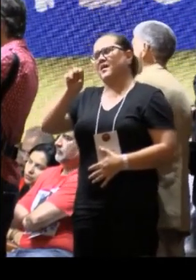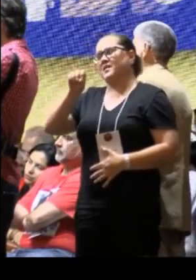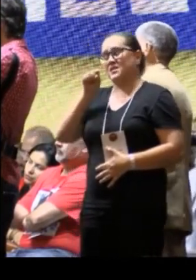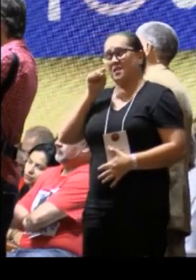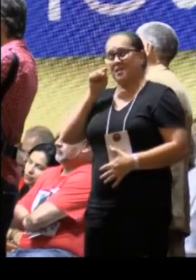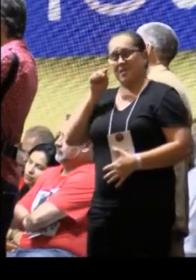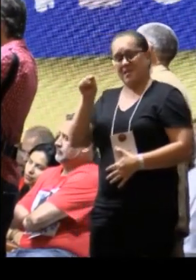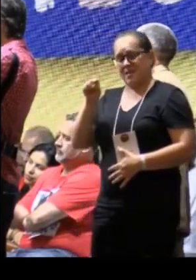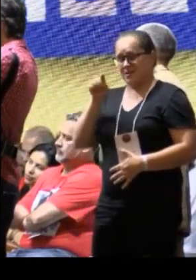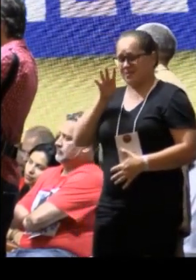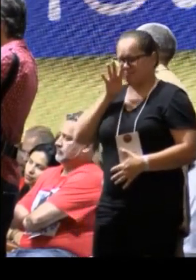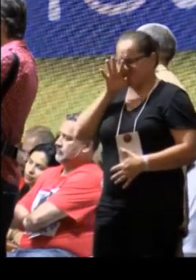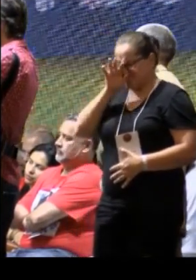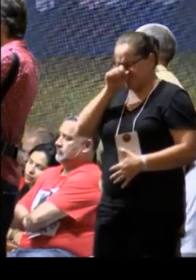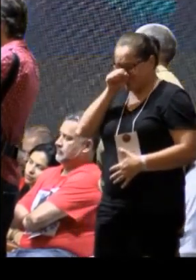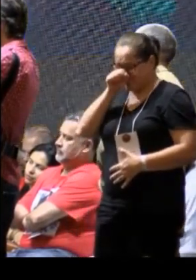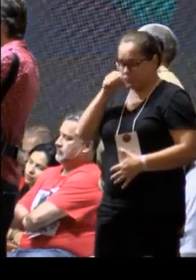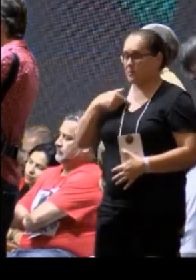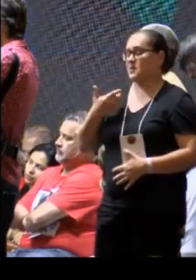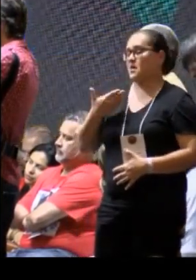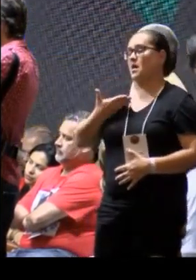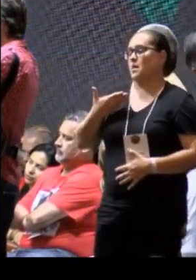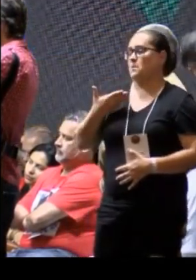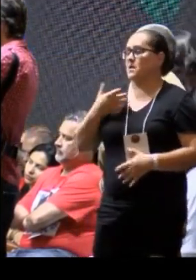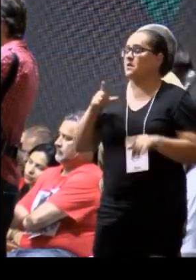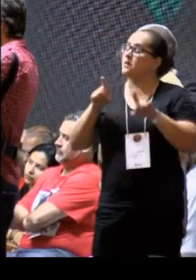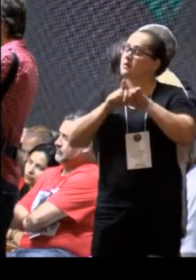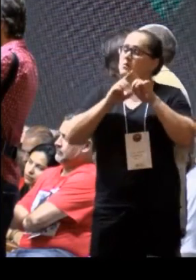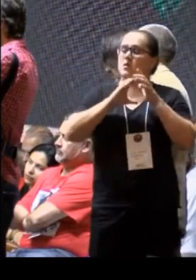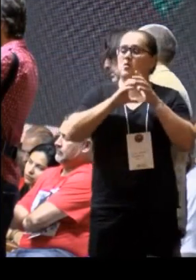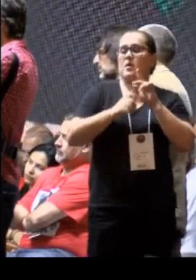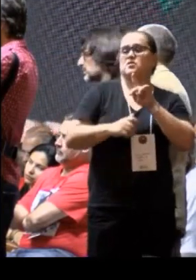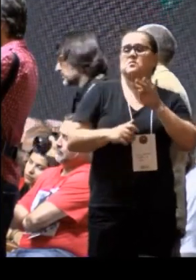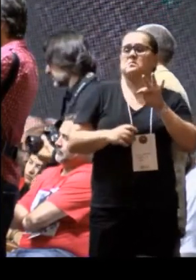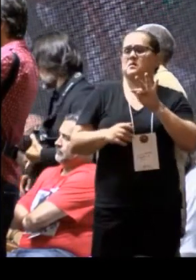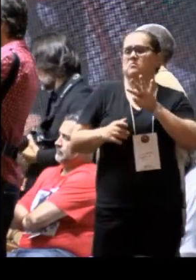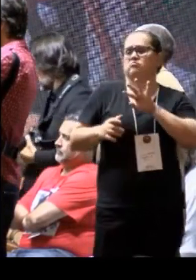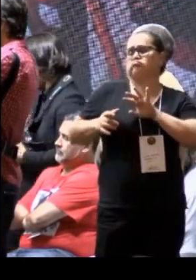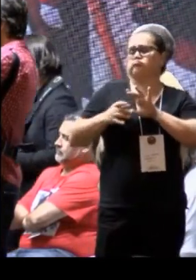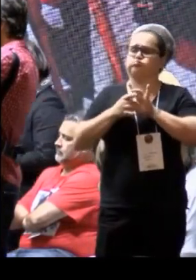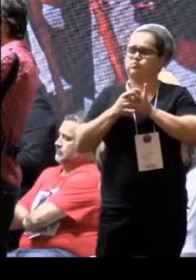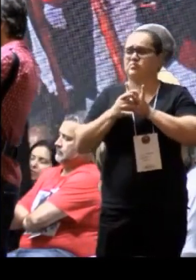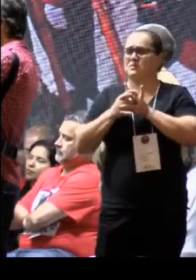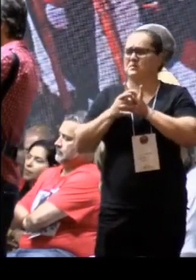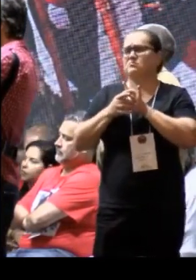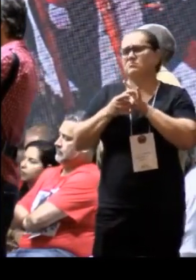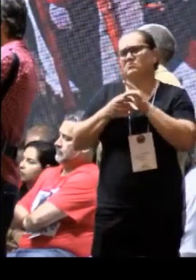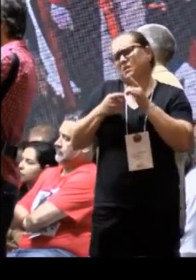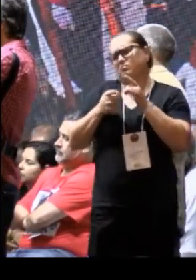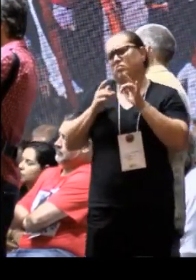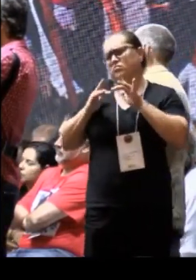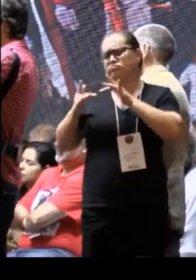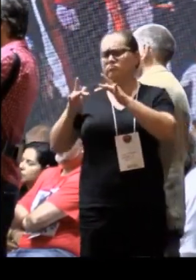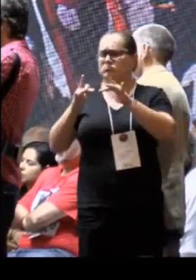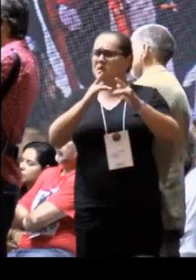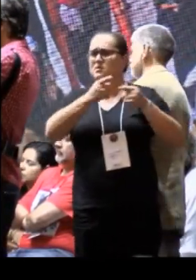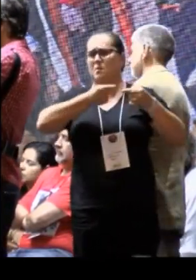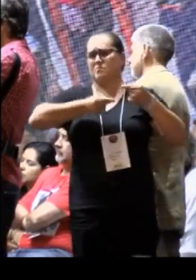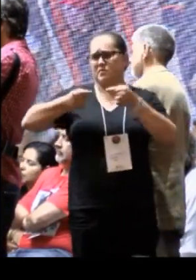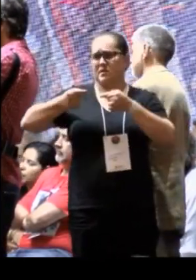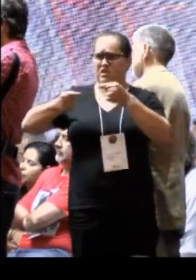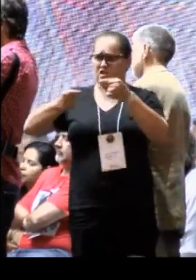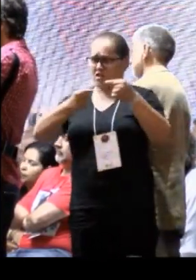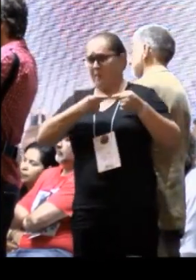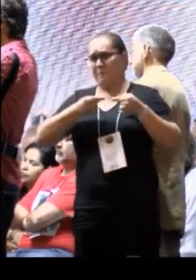leal comigo pessoalmente e com o PT na relação política como foi o companheiro Fidel Castro.